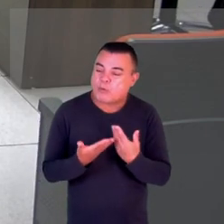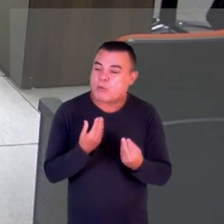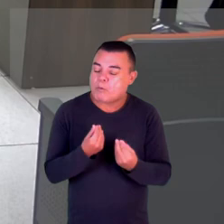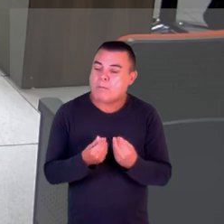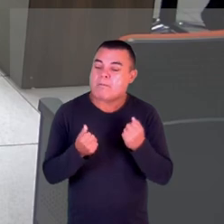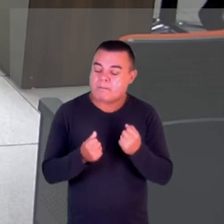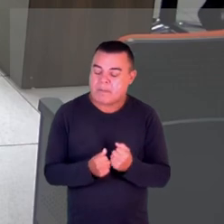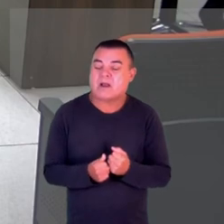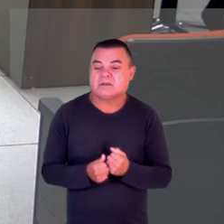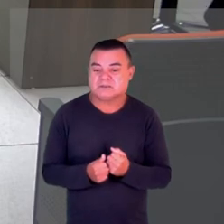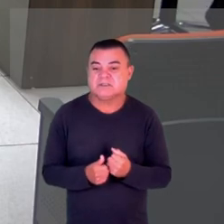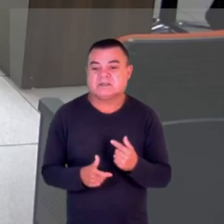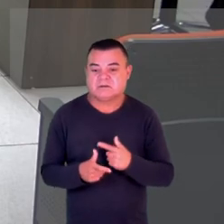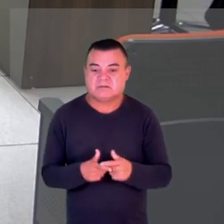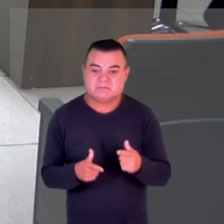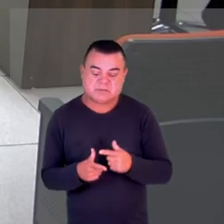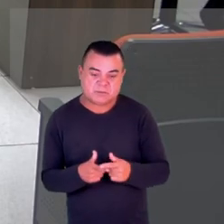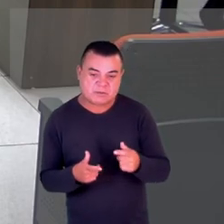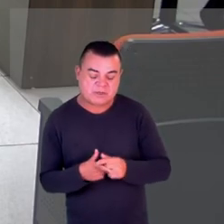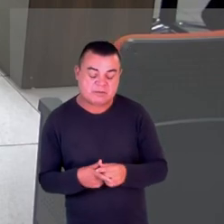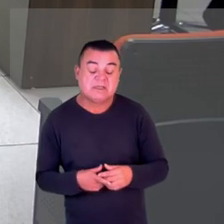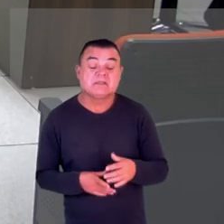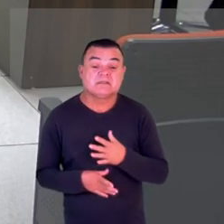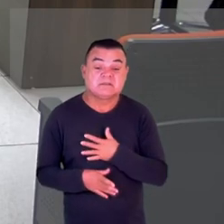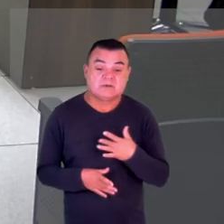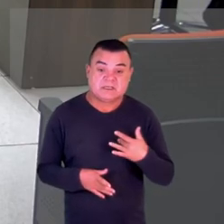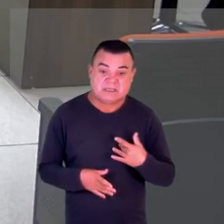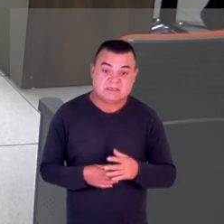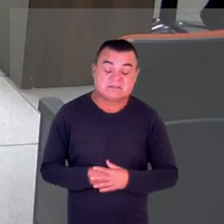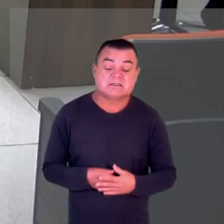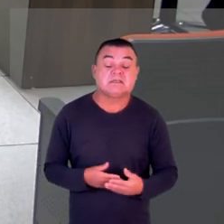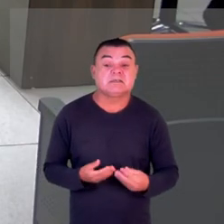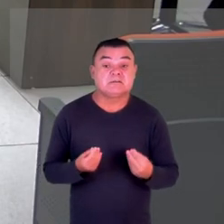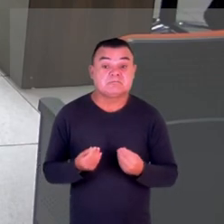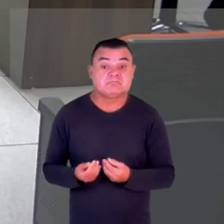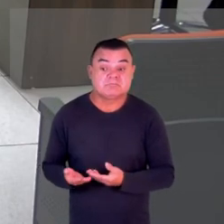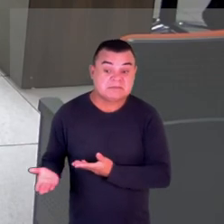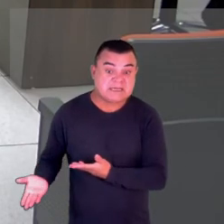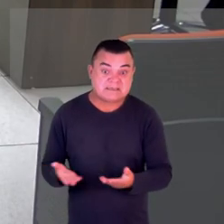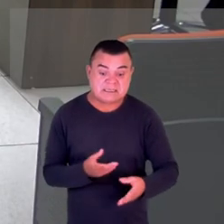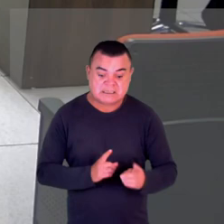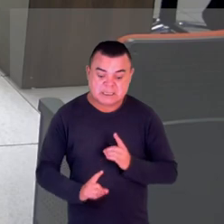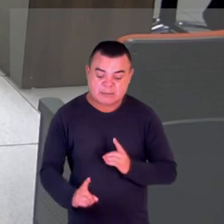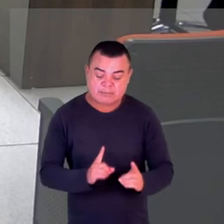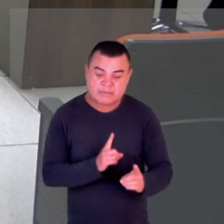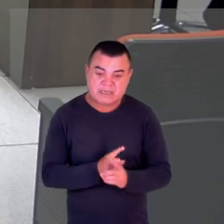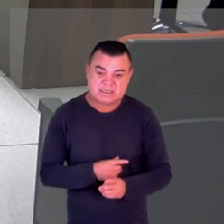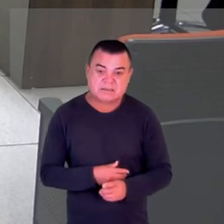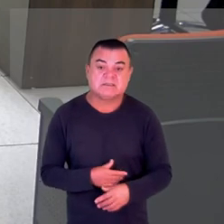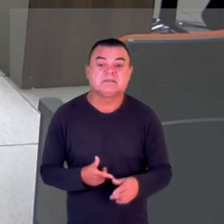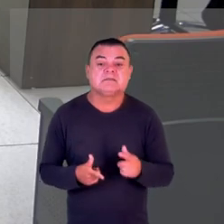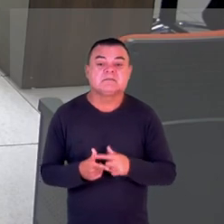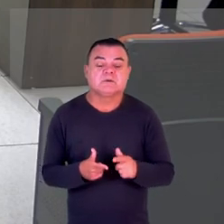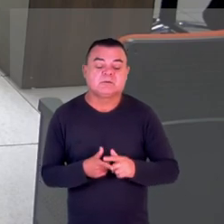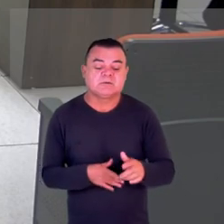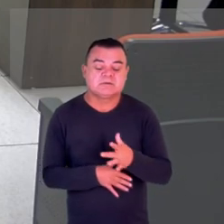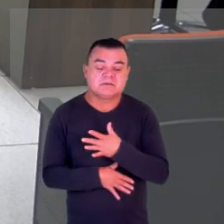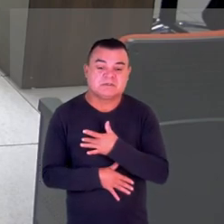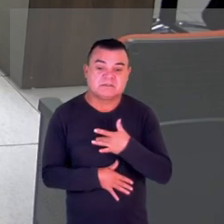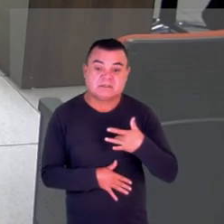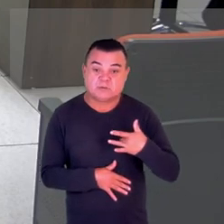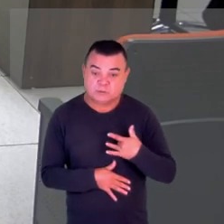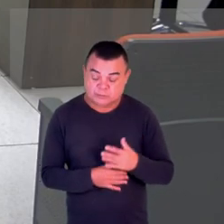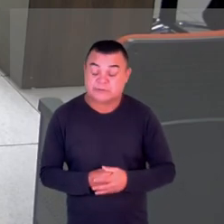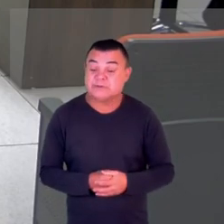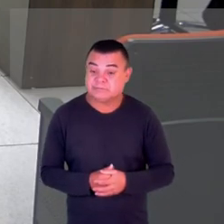petrodis esse debate a questão da saúde né porque a questão da Saúde aí dando dando a sugestão pro Ministério Público que